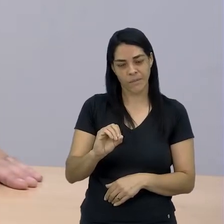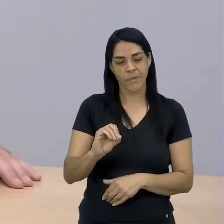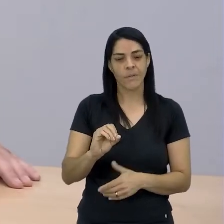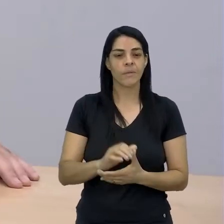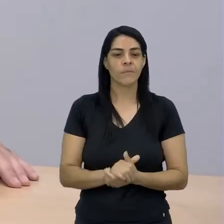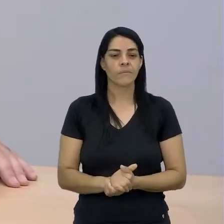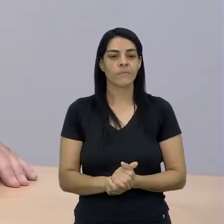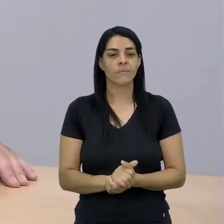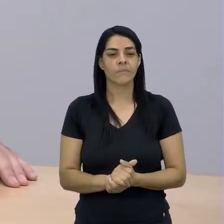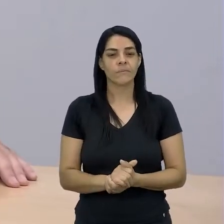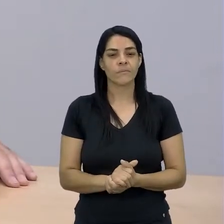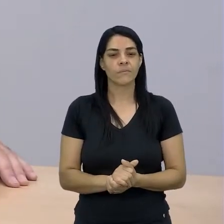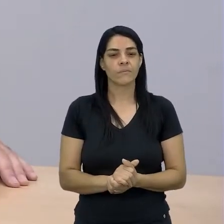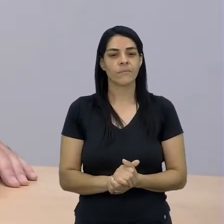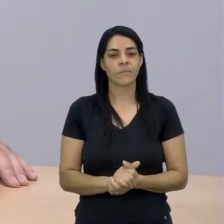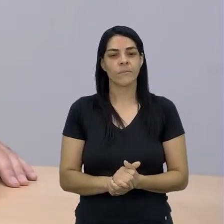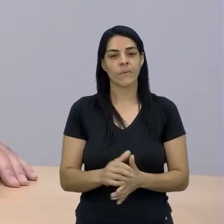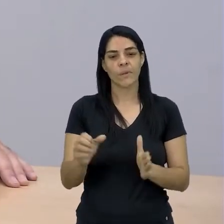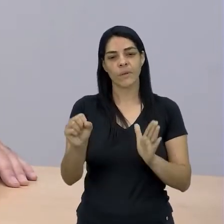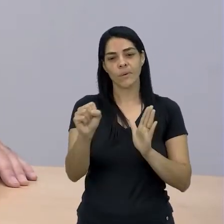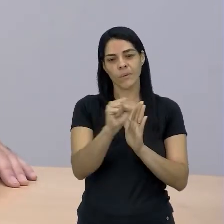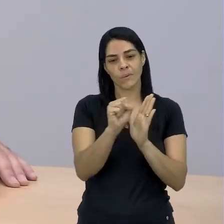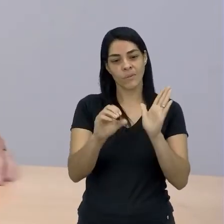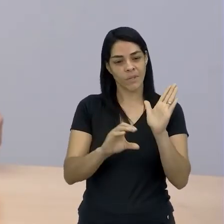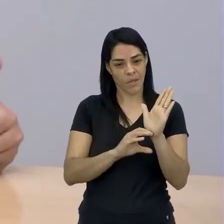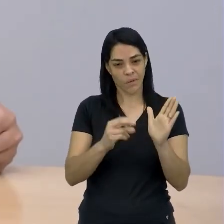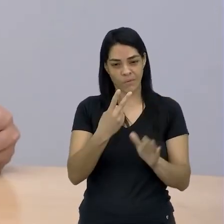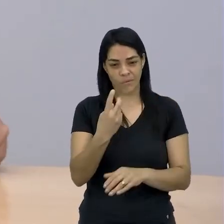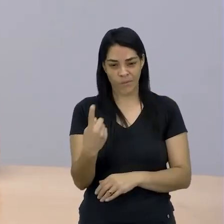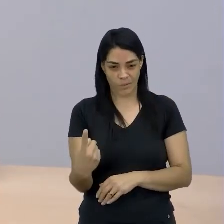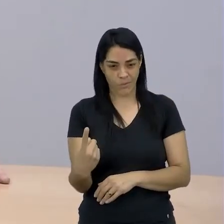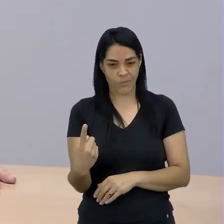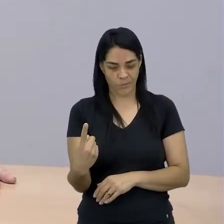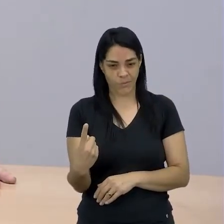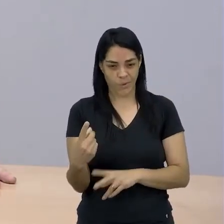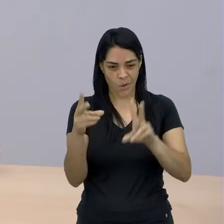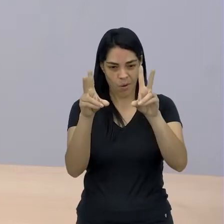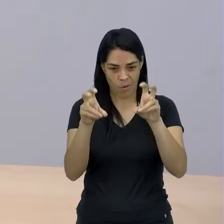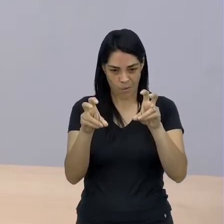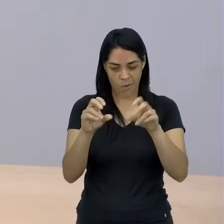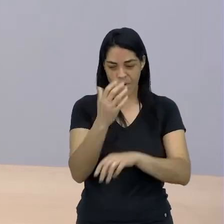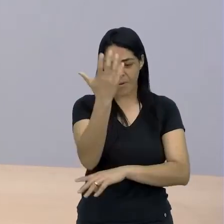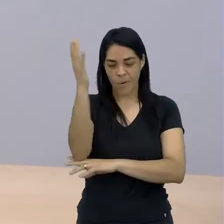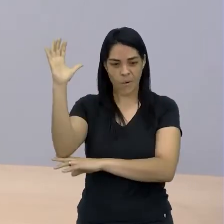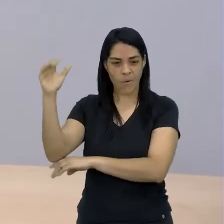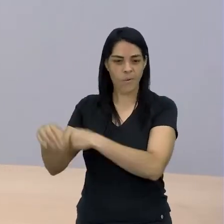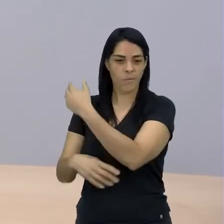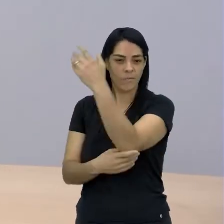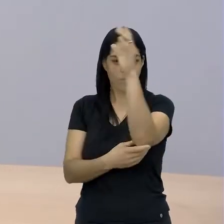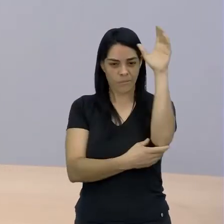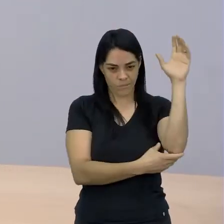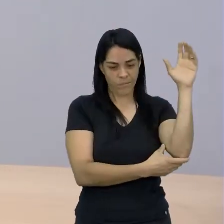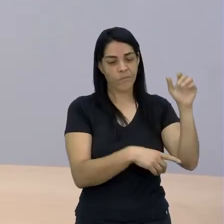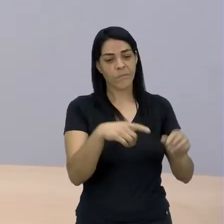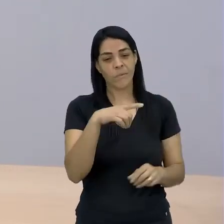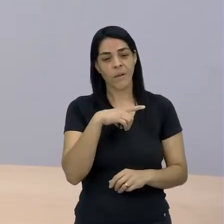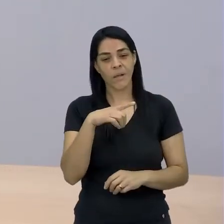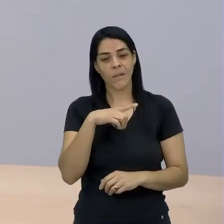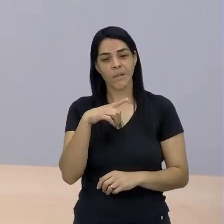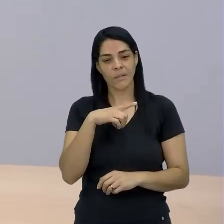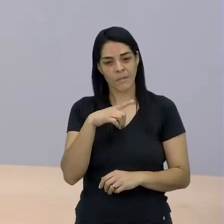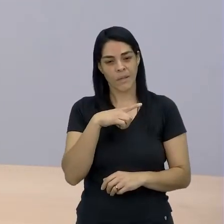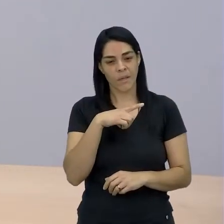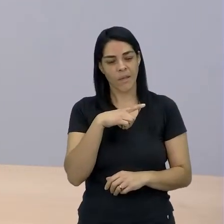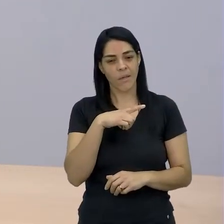quando vira o século XXI, a pauta ambiental ela passa a ter